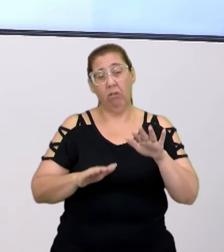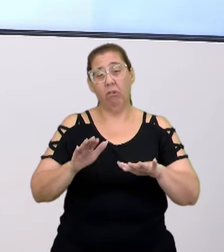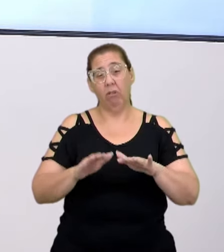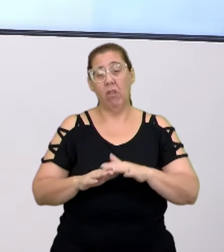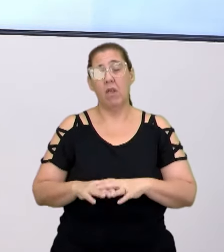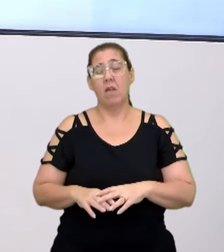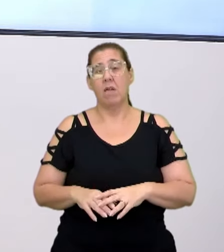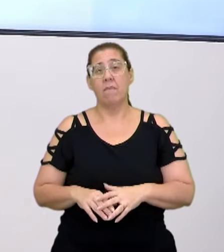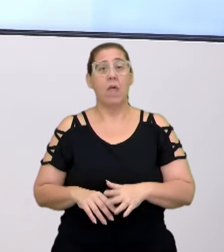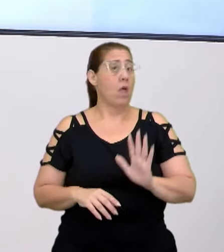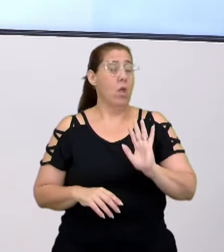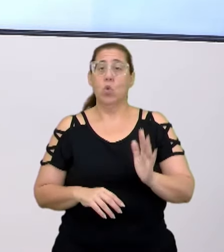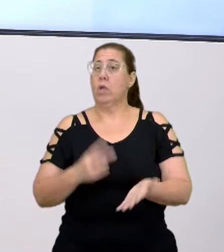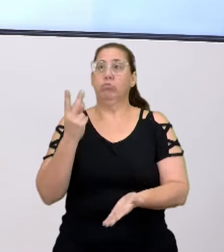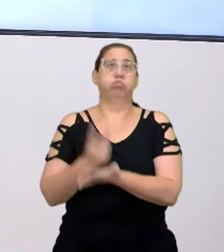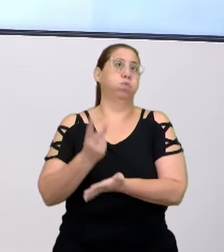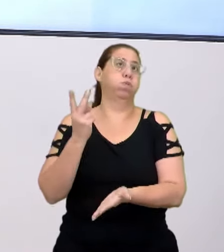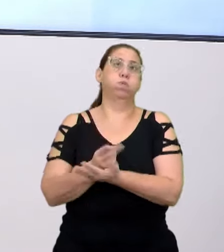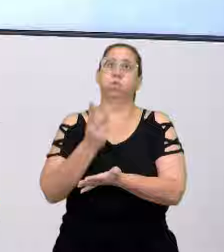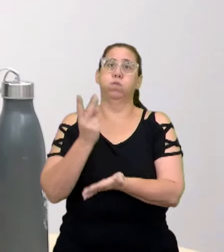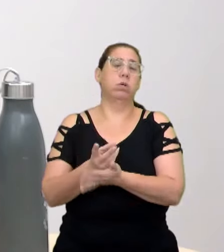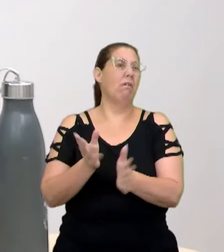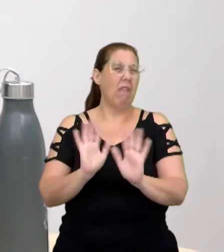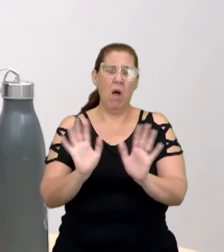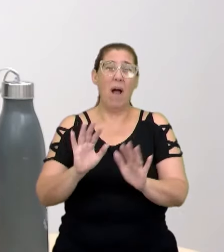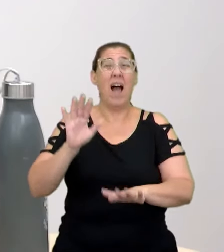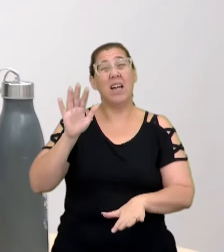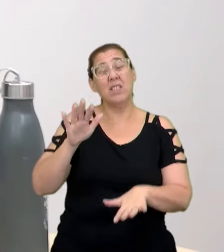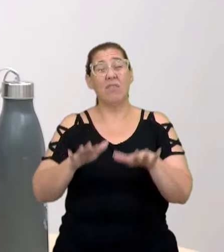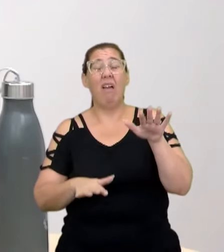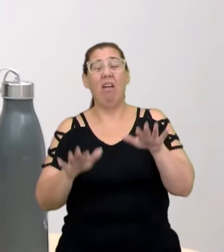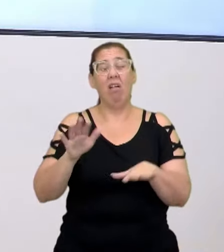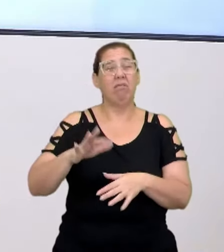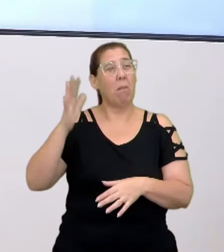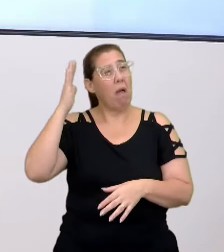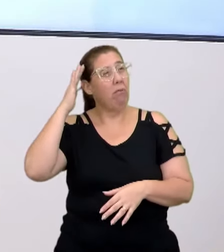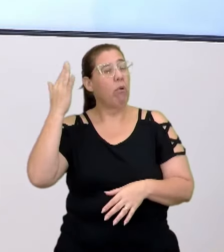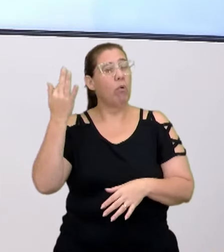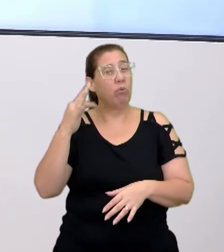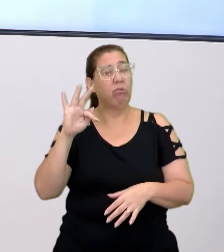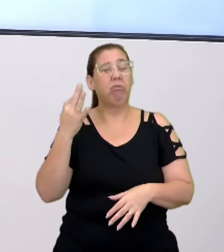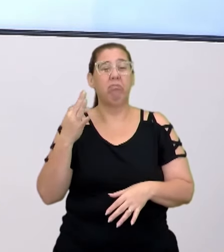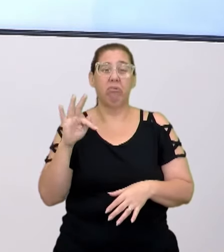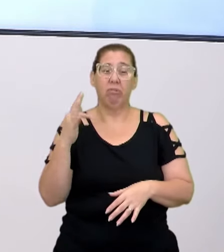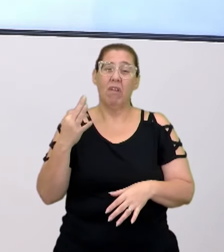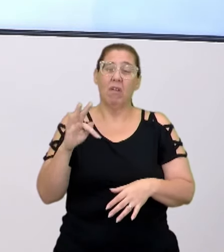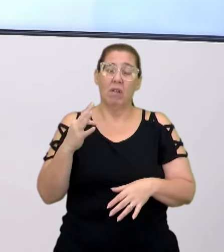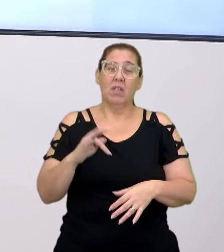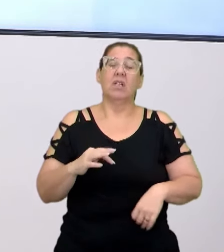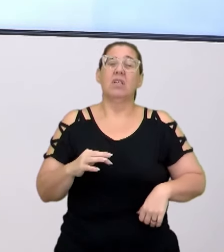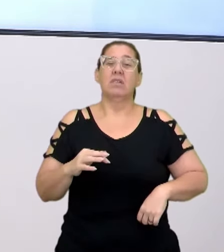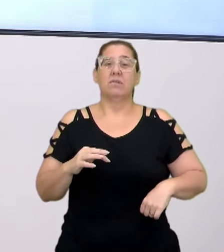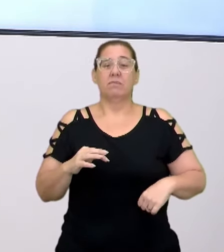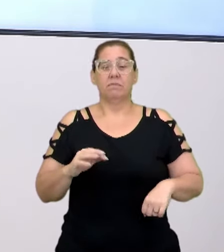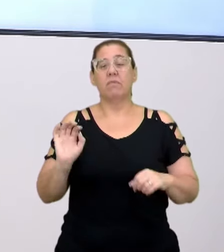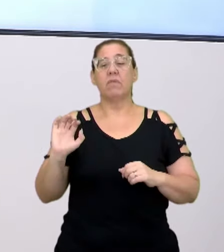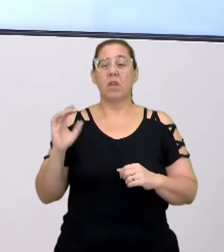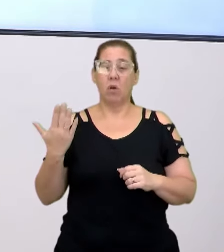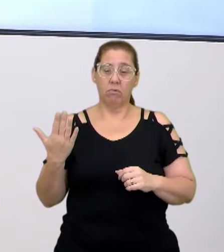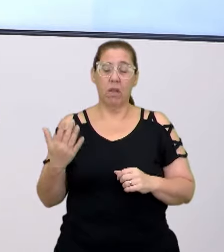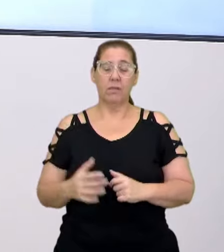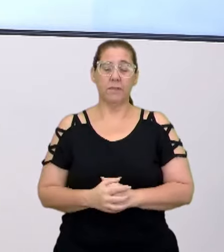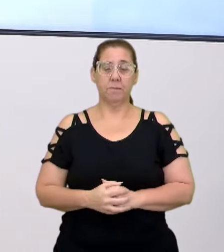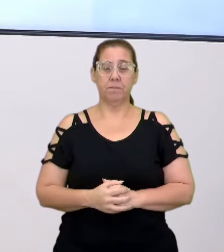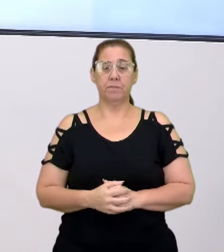é uma dor de cabeça que acontece sempre. É uma dor de cabeça que vai e volta, ou aquela dor de cabeça que acontece aí de vez